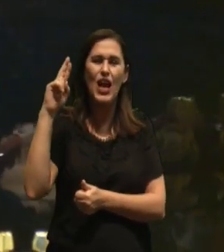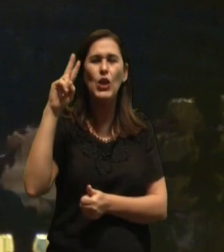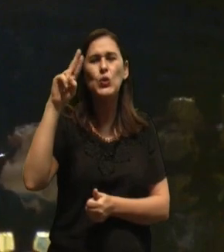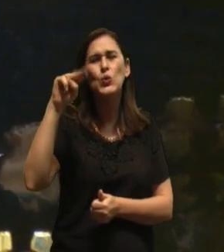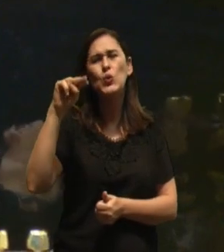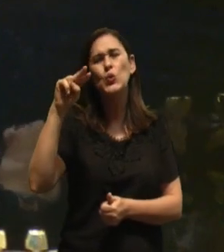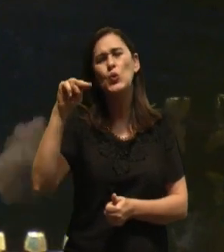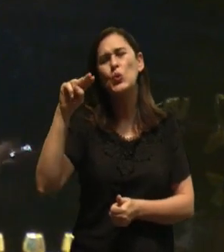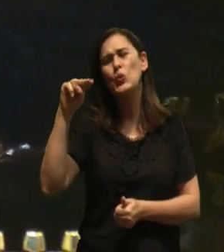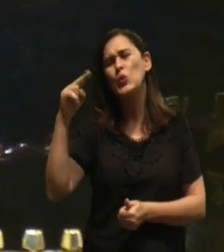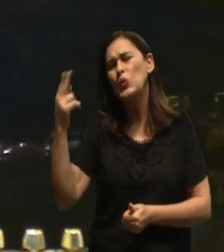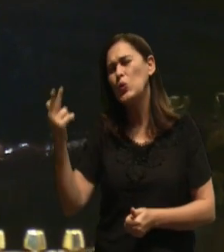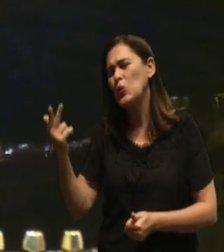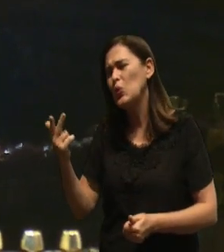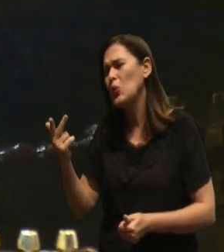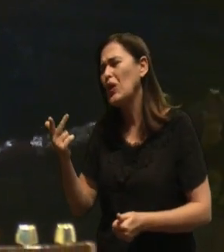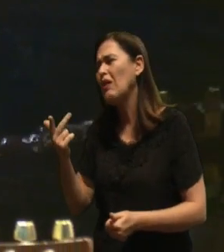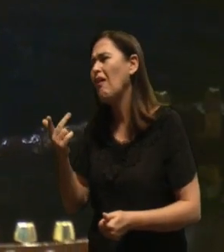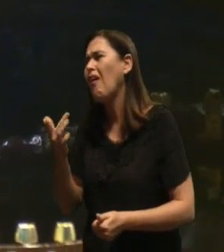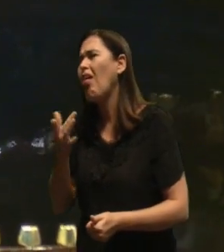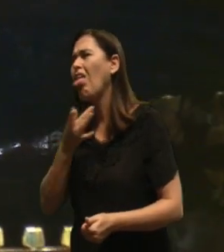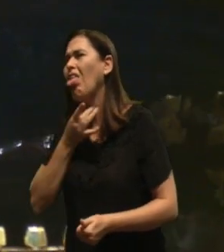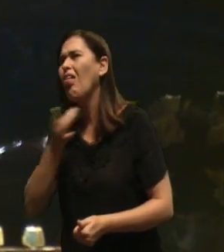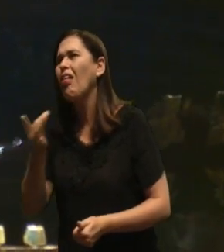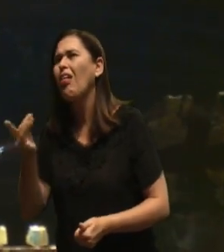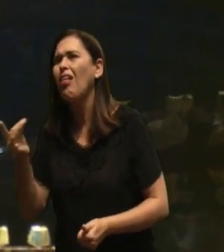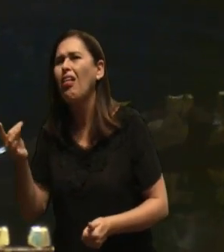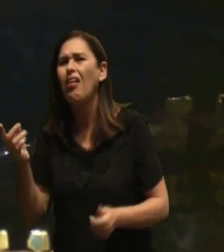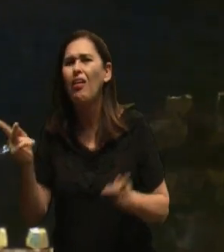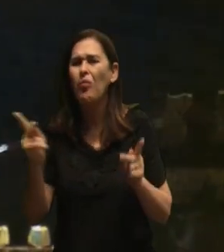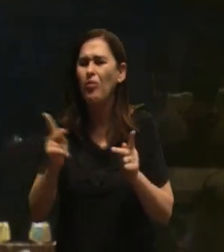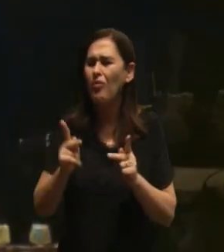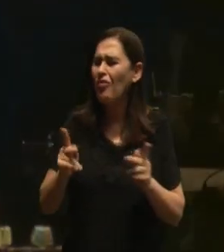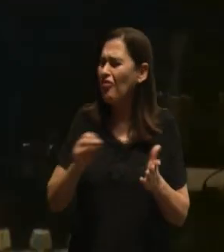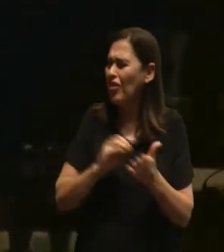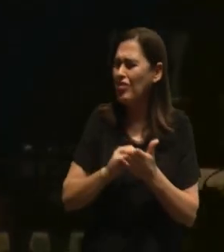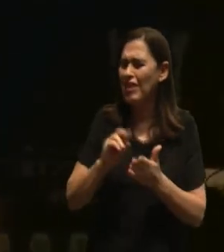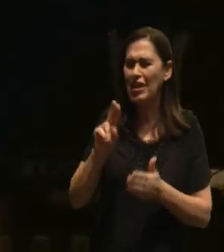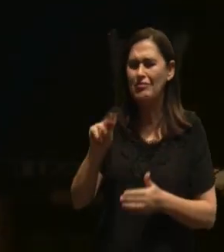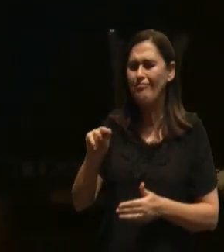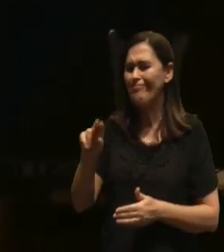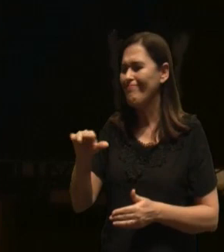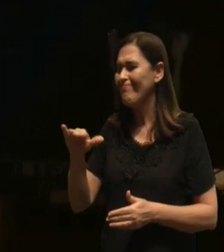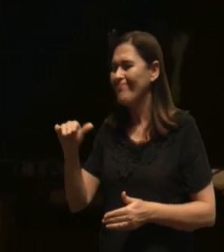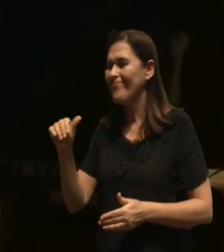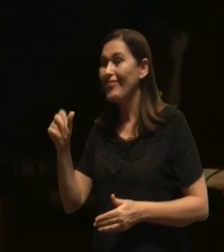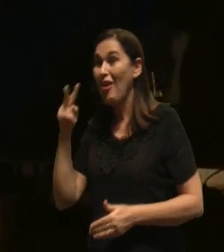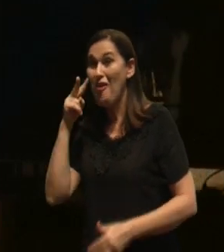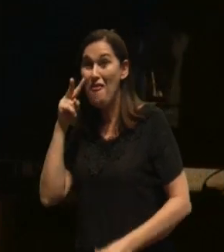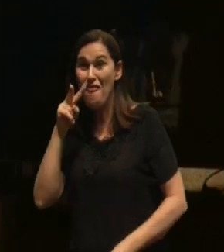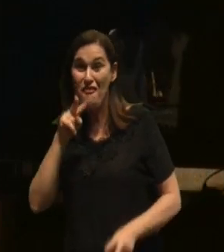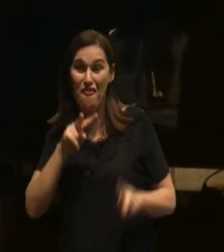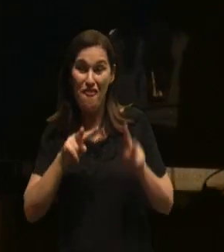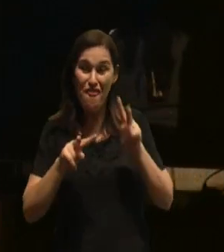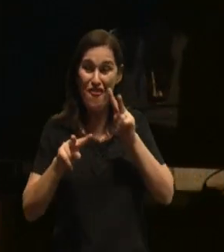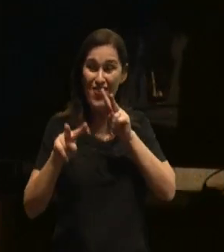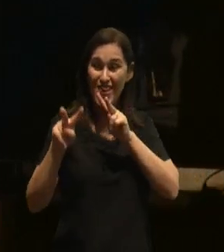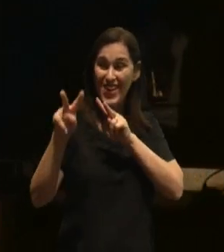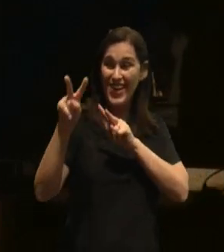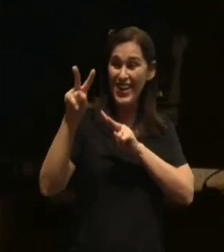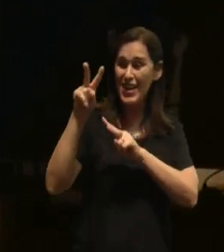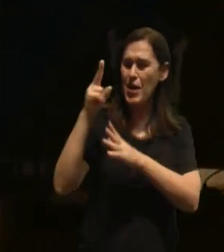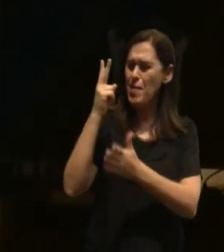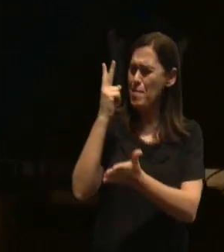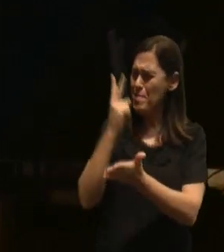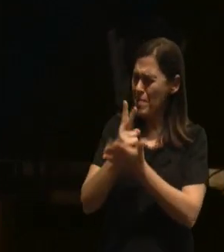nunca mais terá sede de paz, e verá que em meio